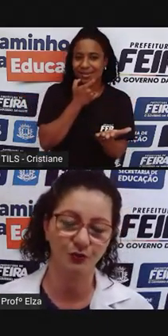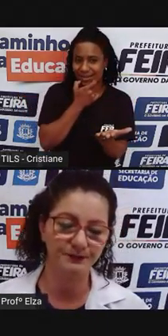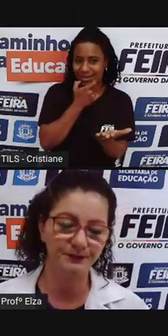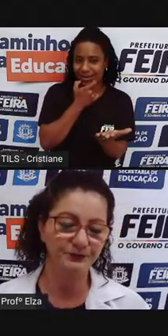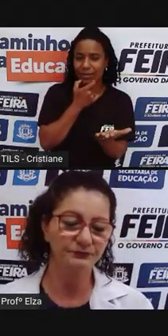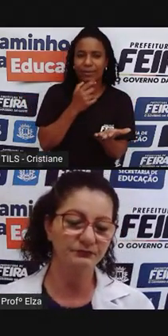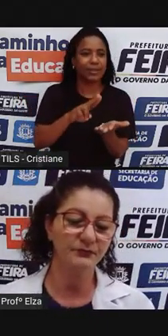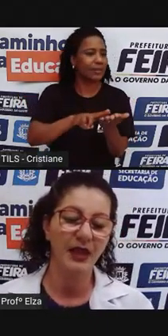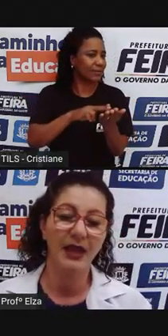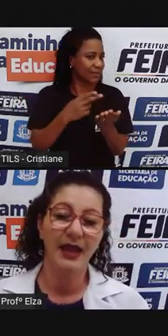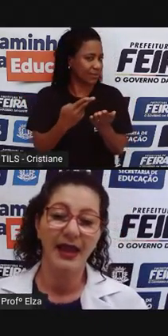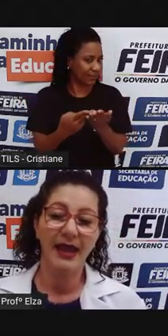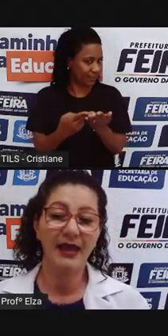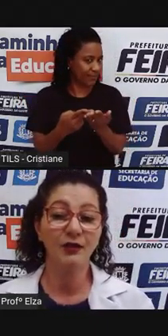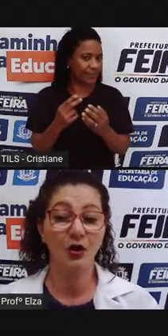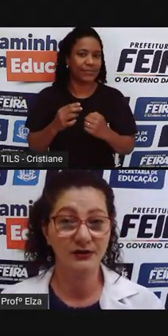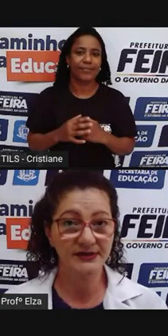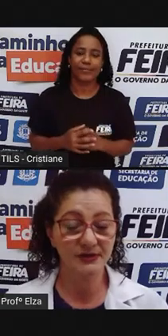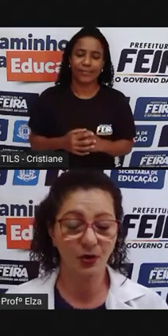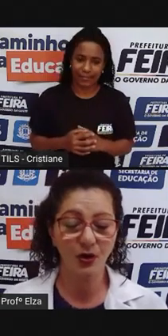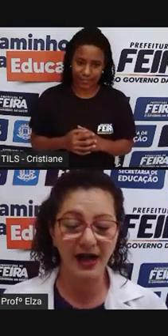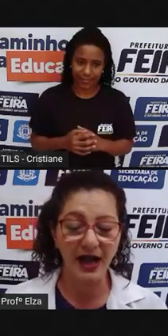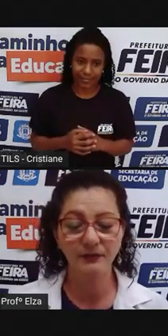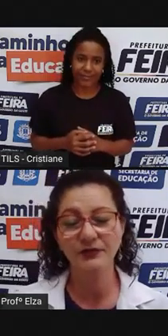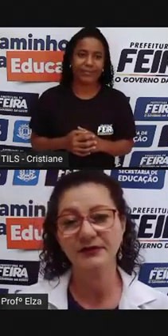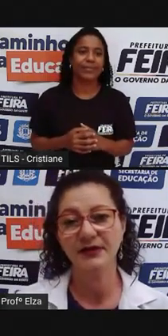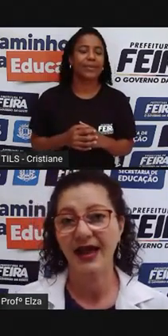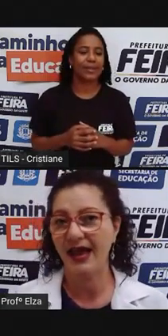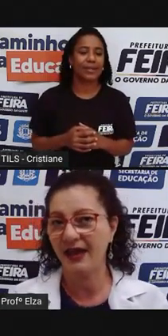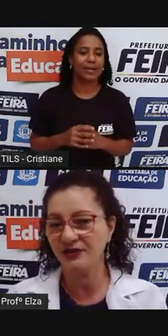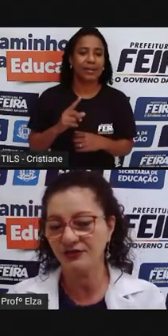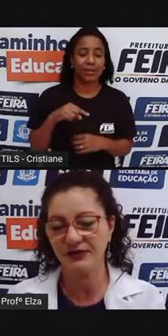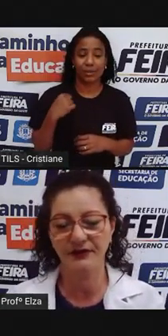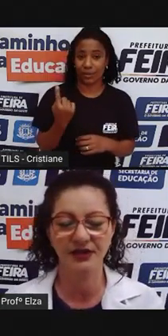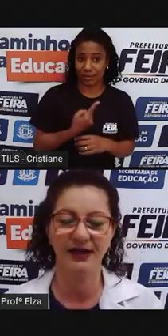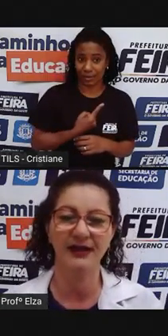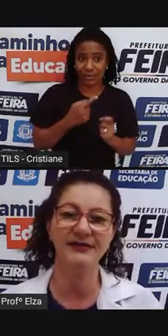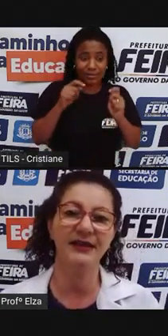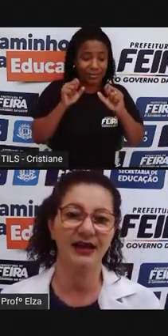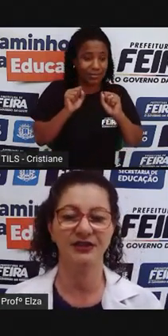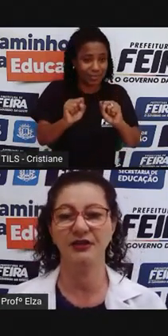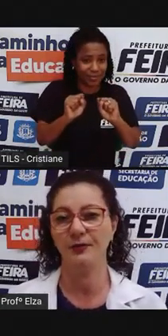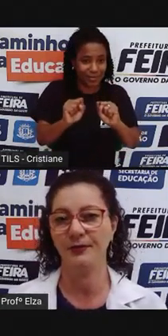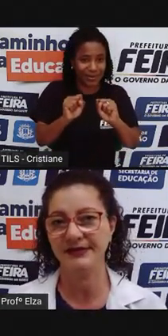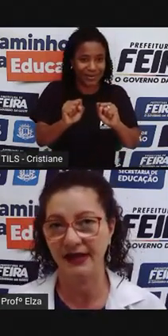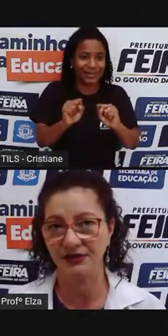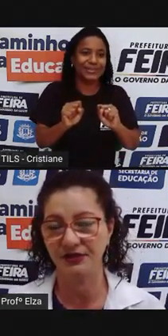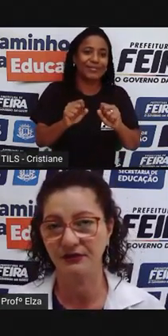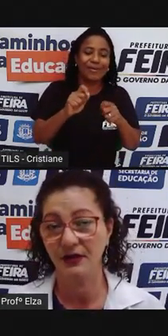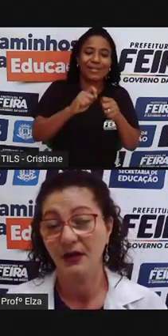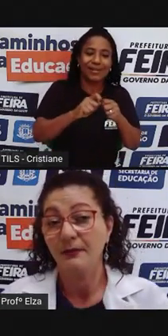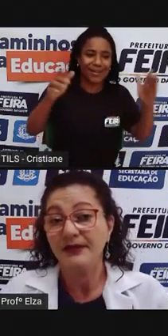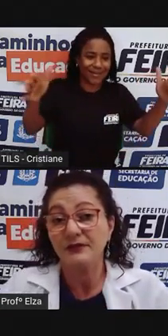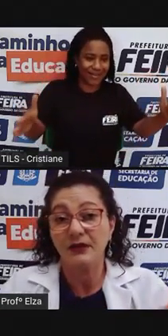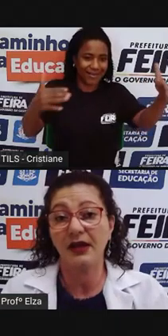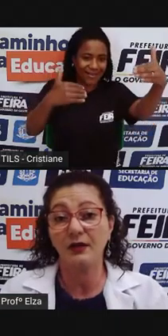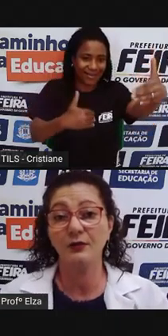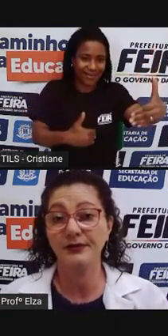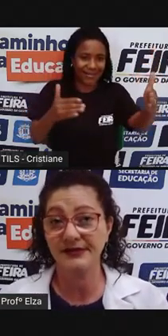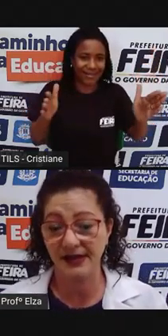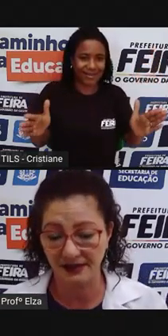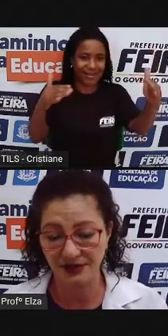isto? É nós colocarmos restos de vegetais em caixa de compostagem. Mas o